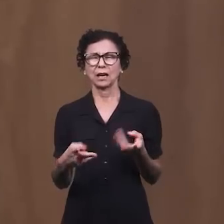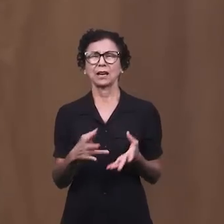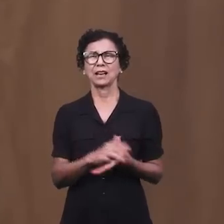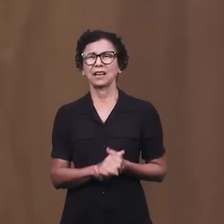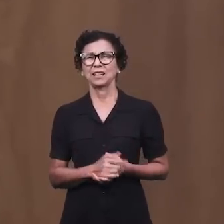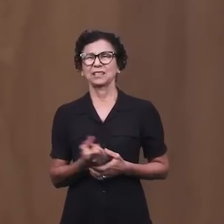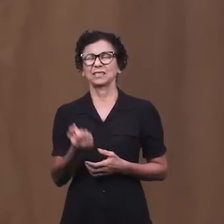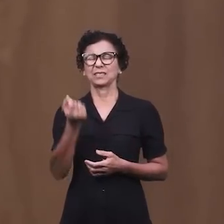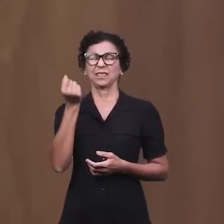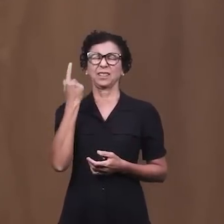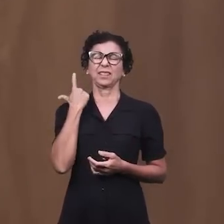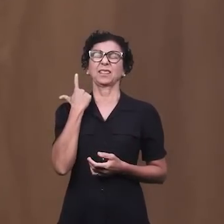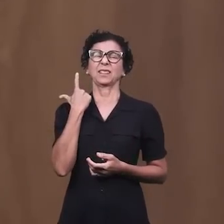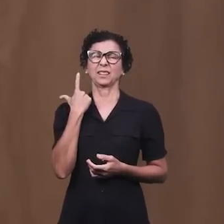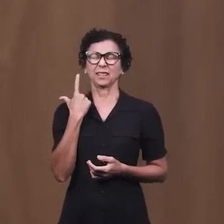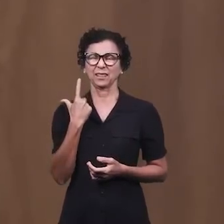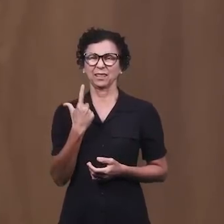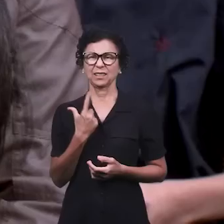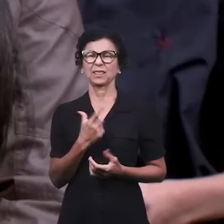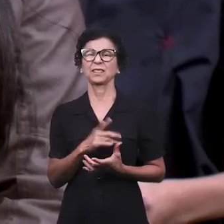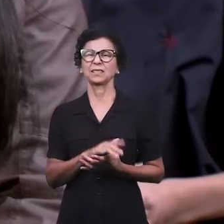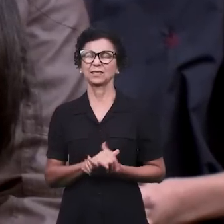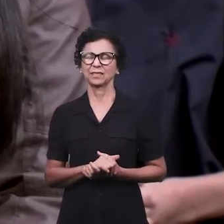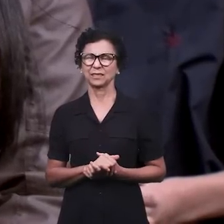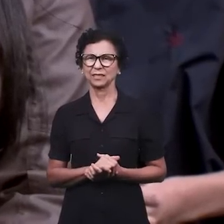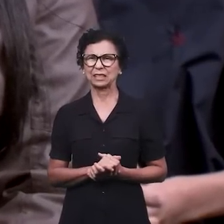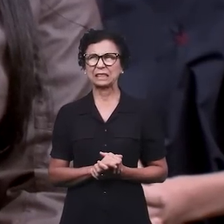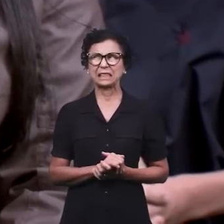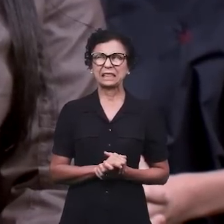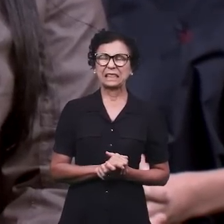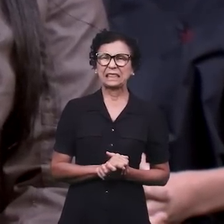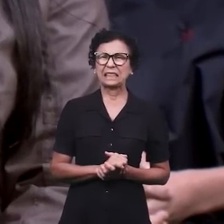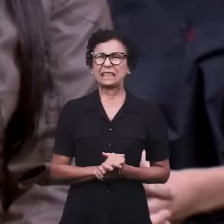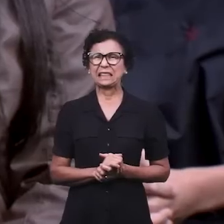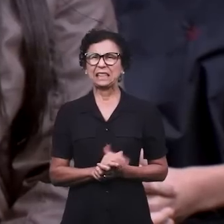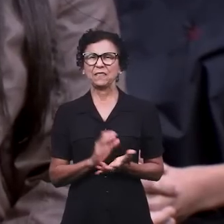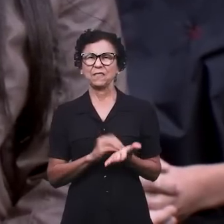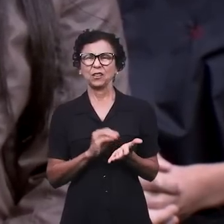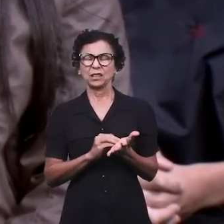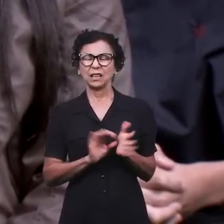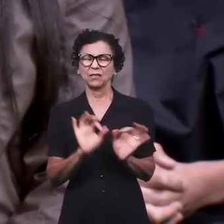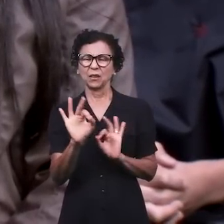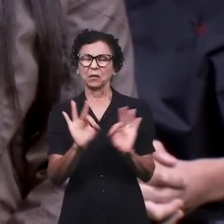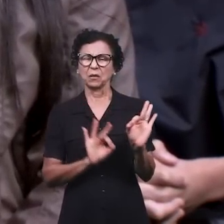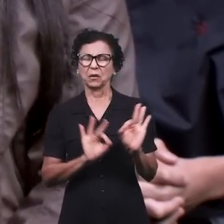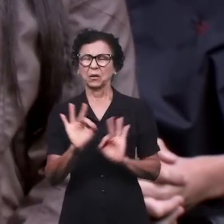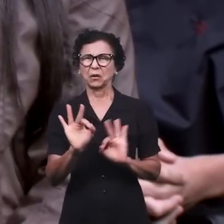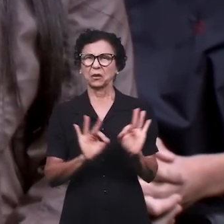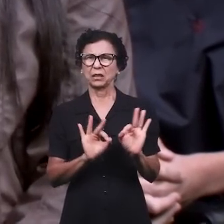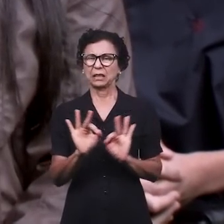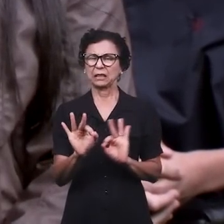manifestações estranhas, aquela coisa toda. O culto era muito sem ordem,